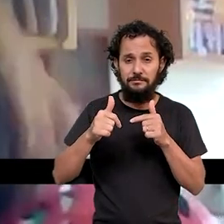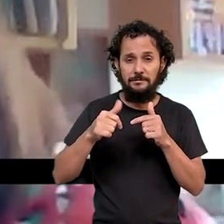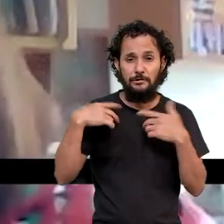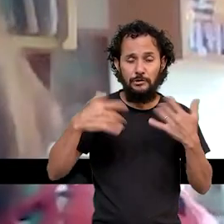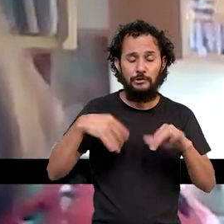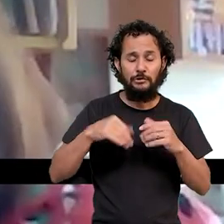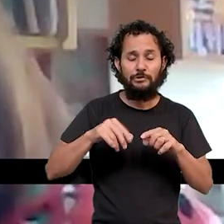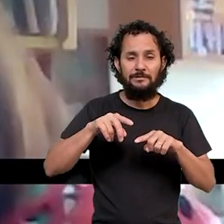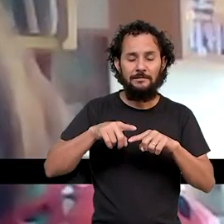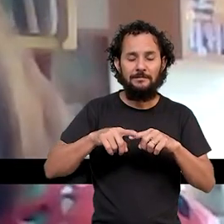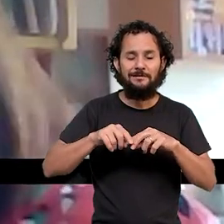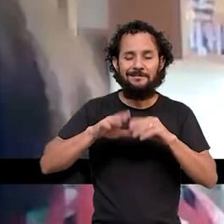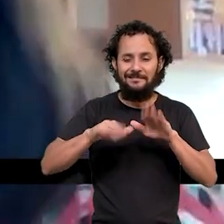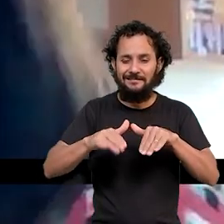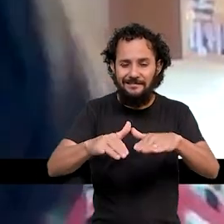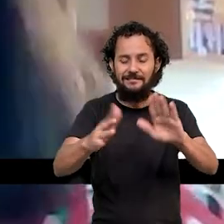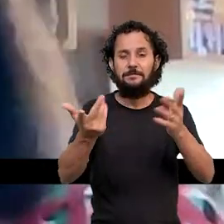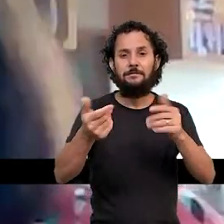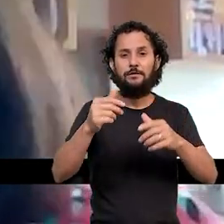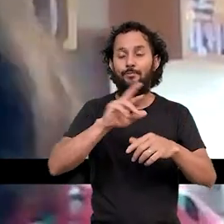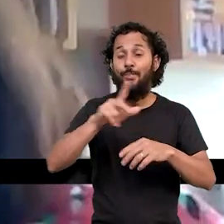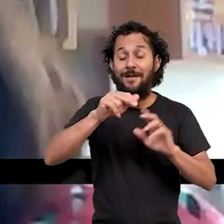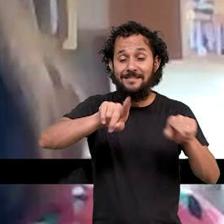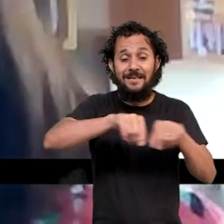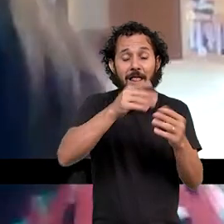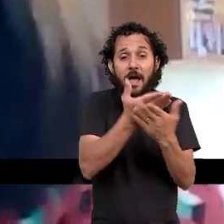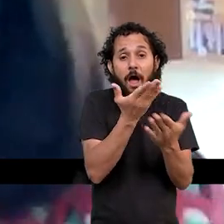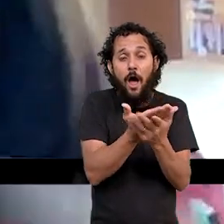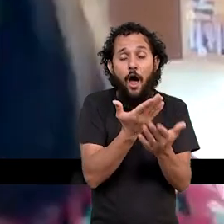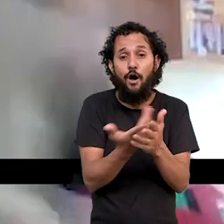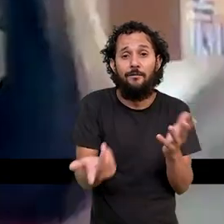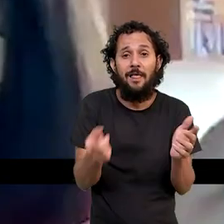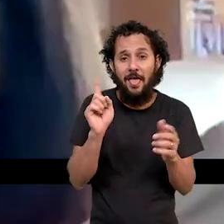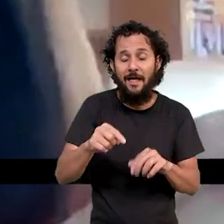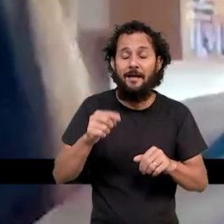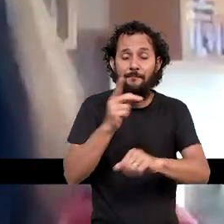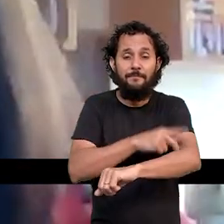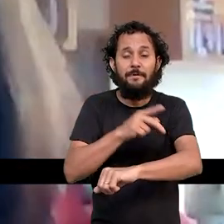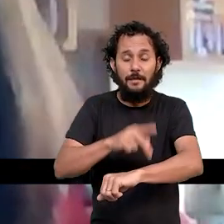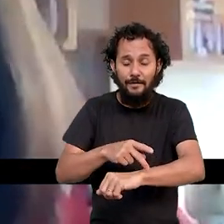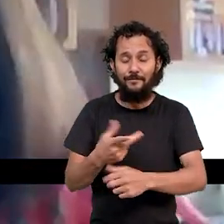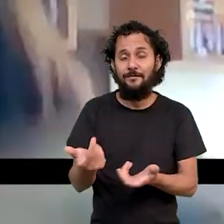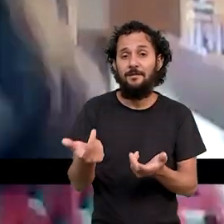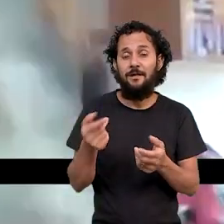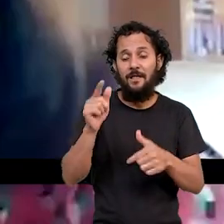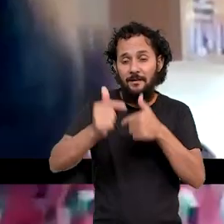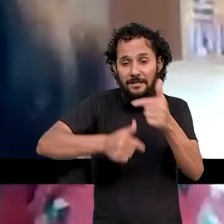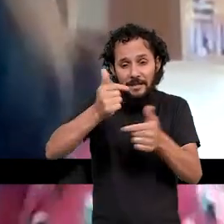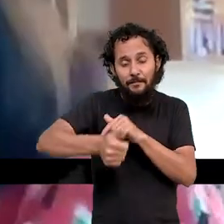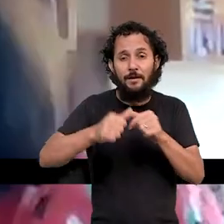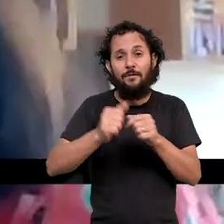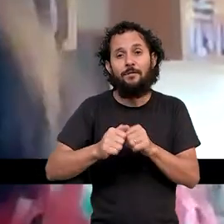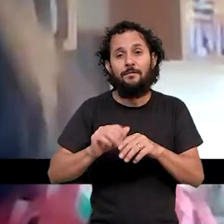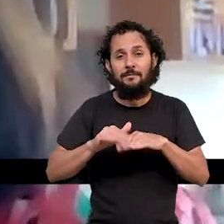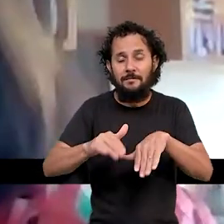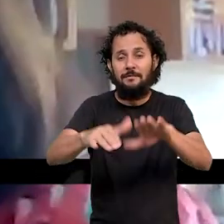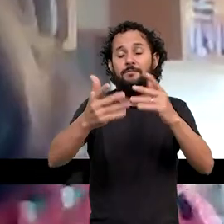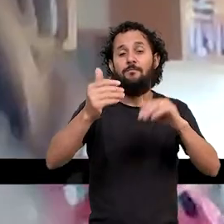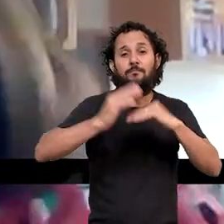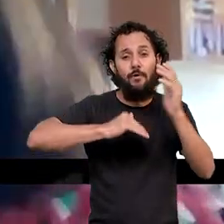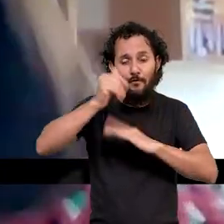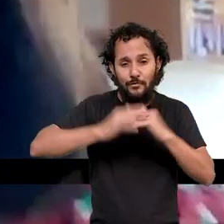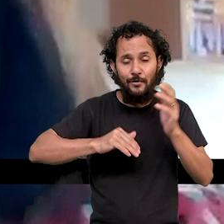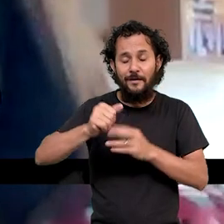com ateliês e não com salas de aula, que trabalham com pedagogicistas, que trabalham com